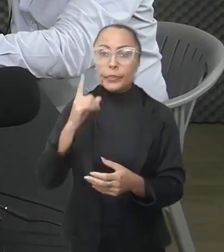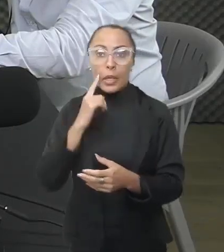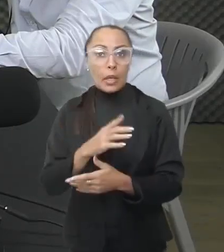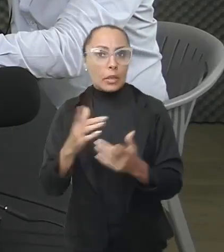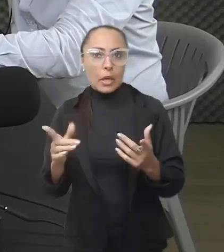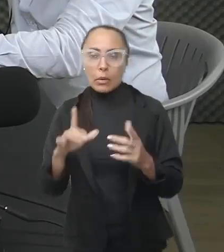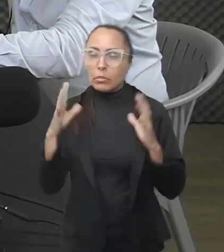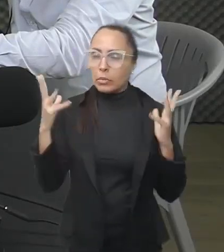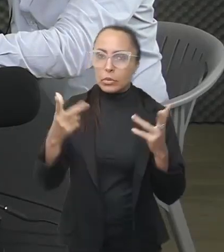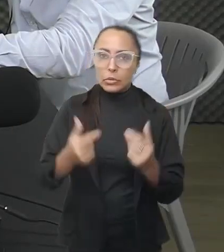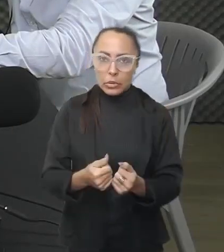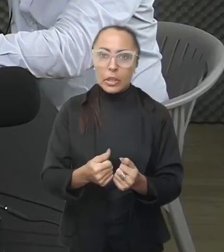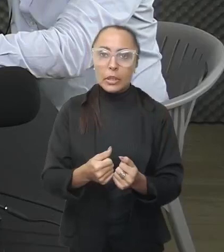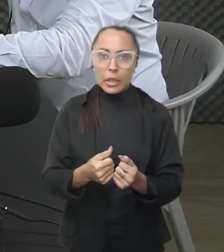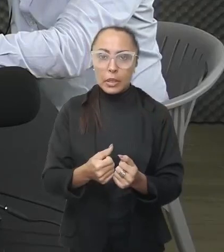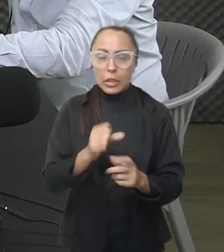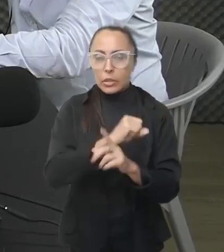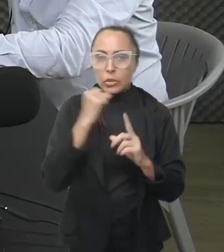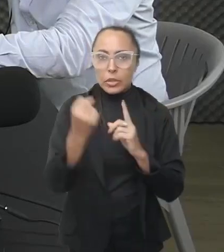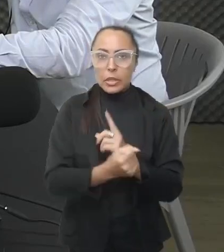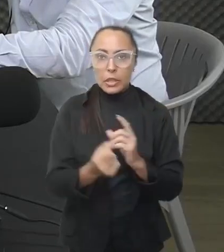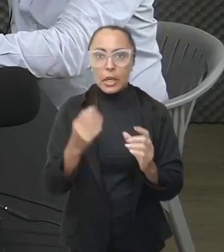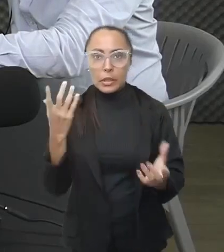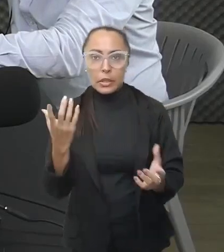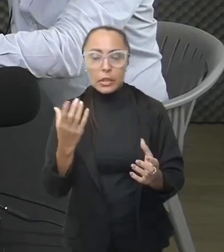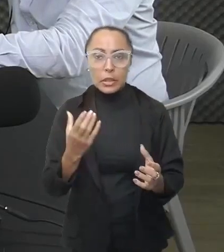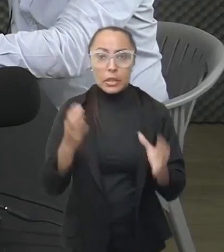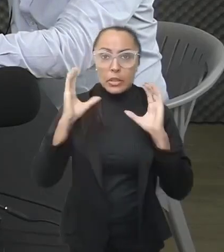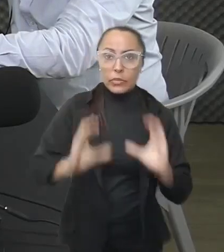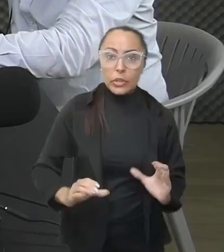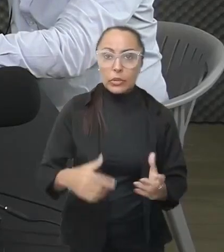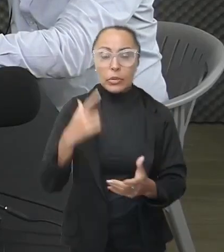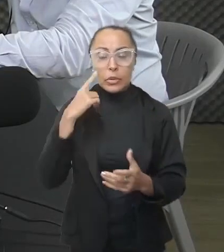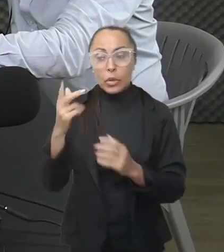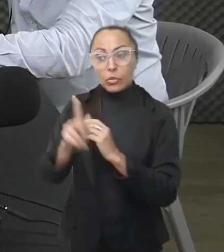inclusive a sociedade civil. São os educadores. Tá?